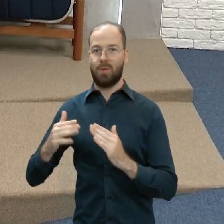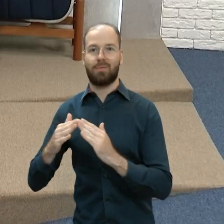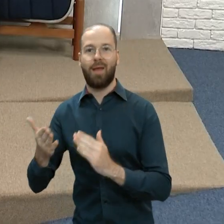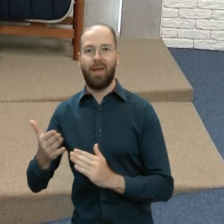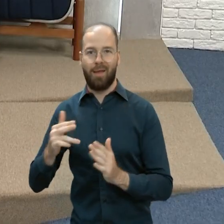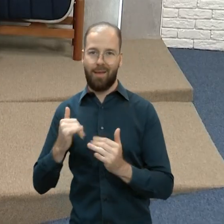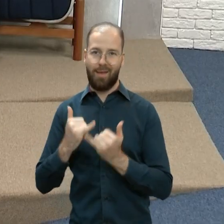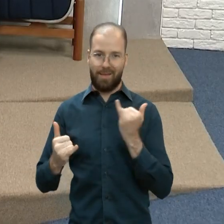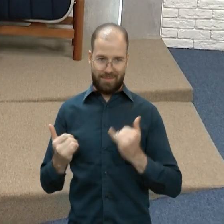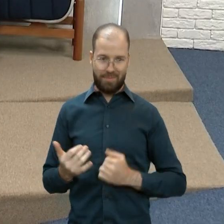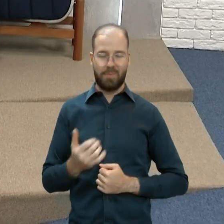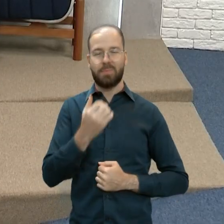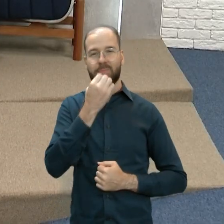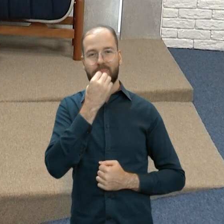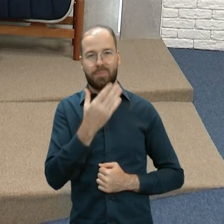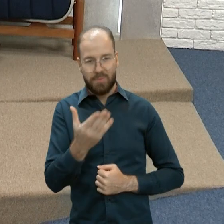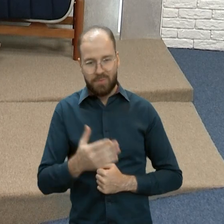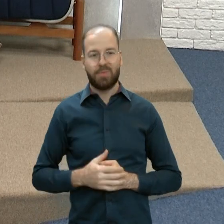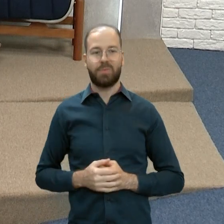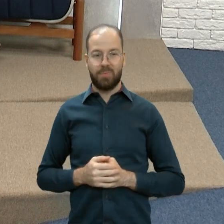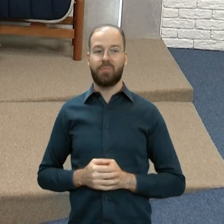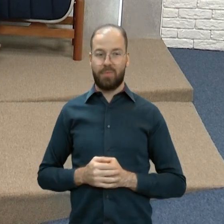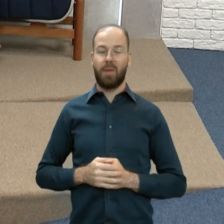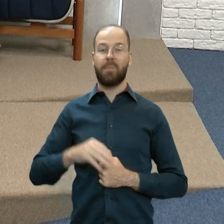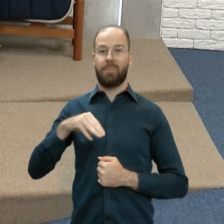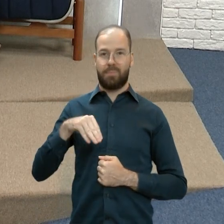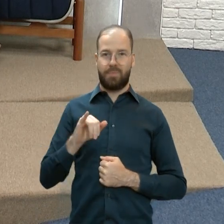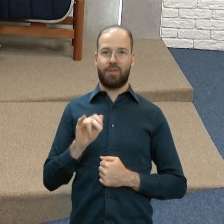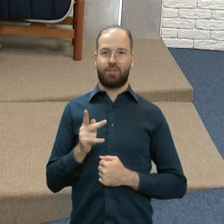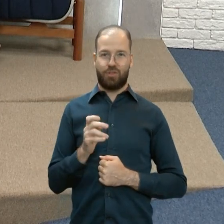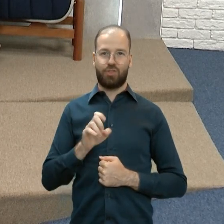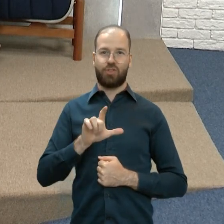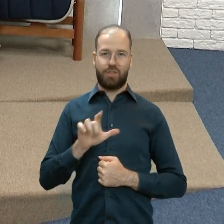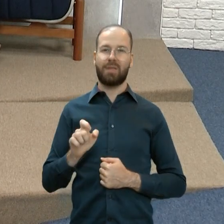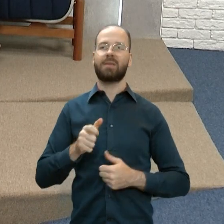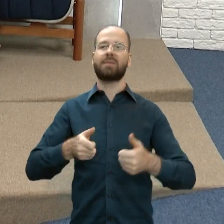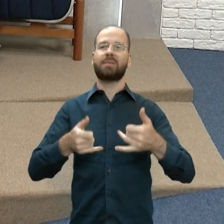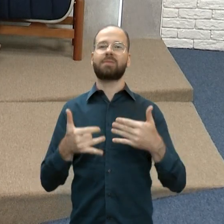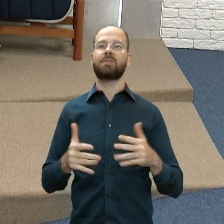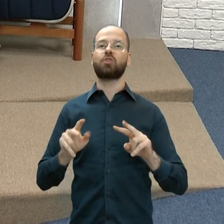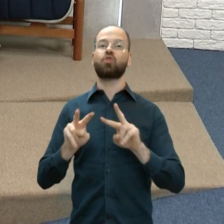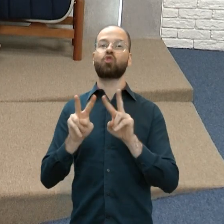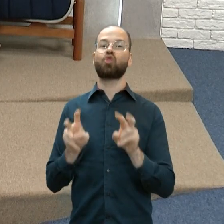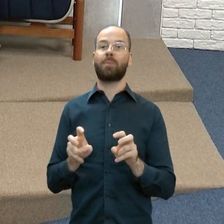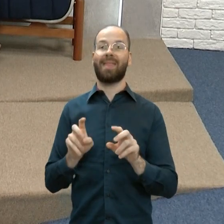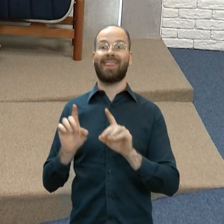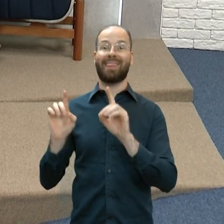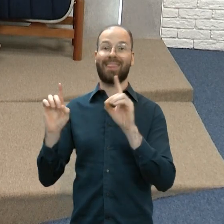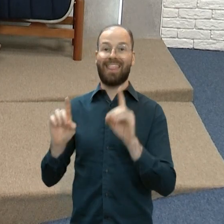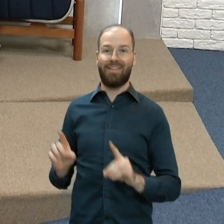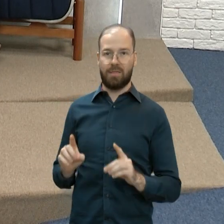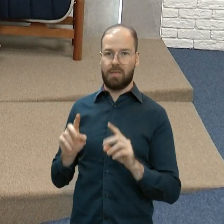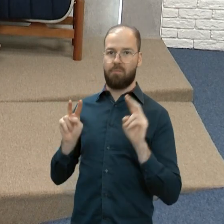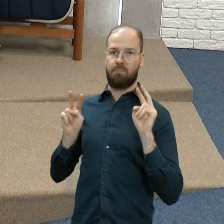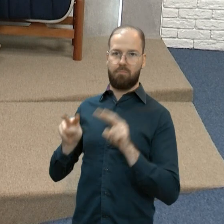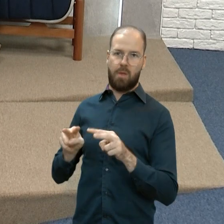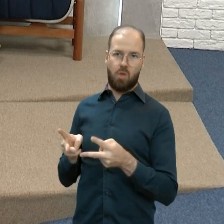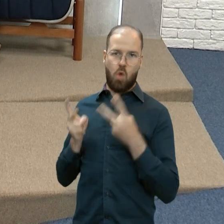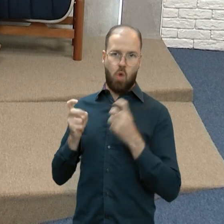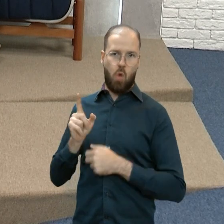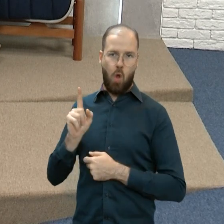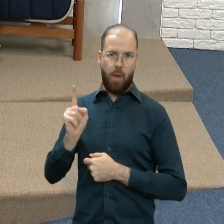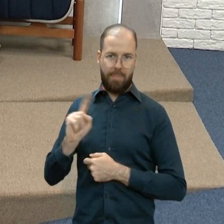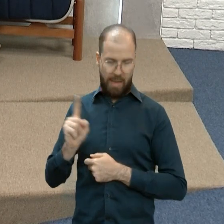Michele, a gente estava falando sobre as deficiências ocultas e, como a gente disse, existe muita